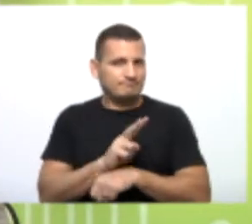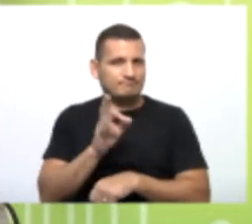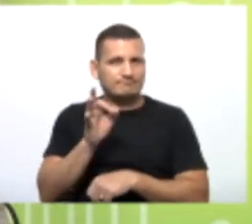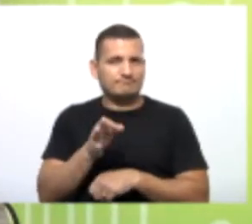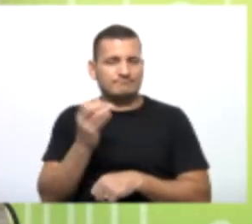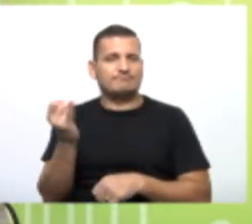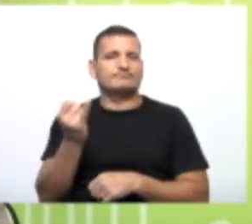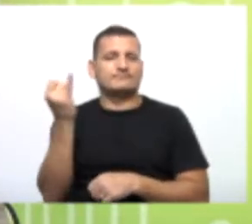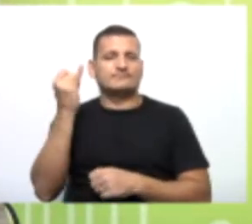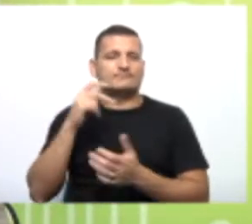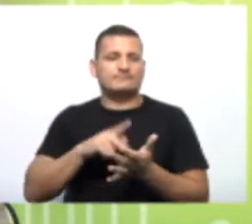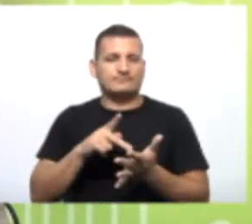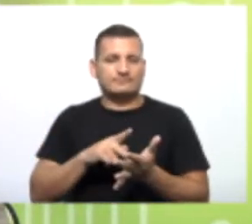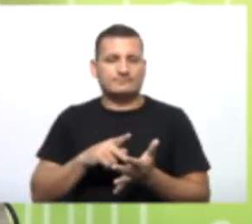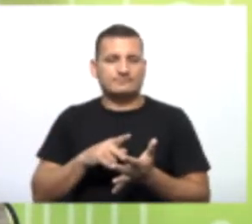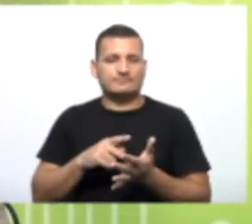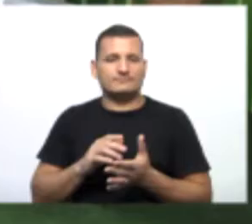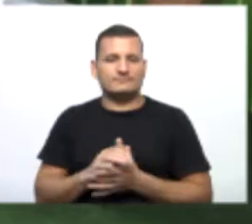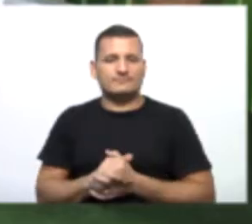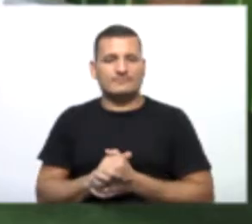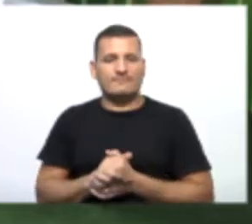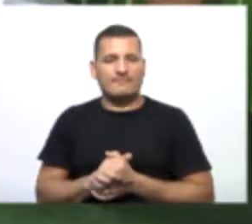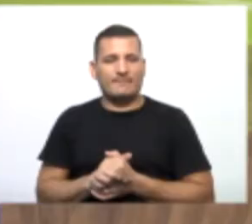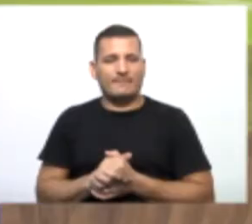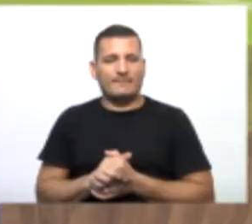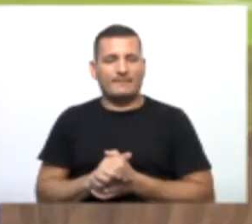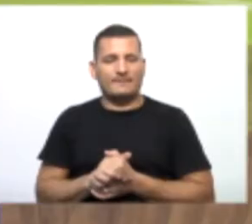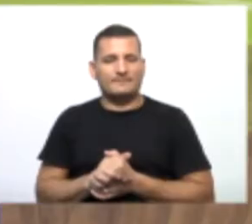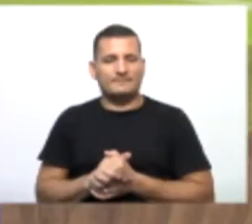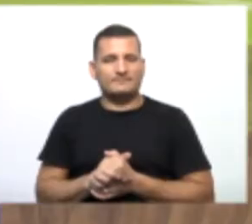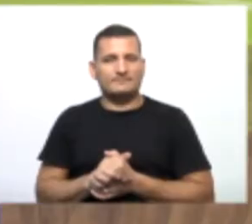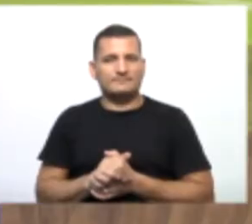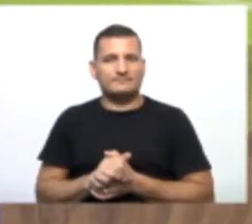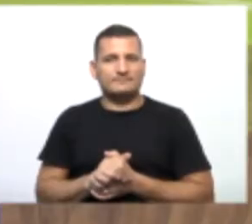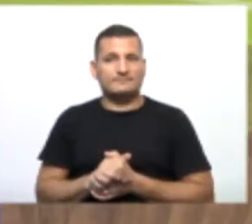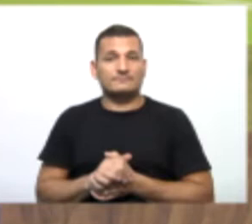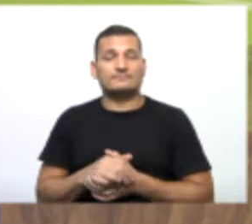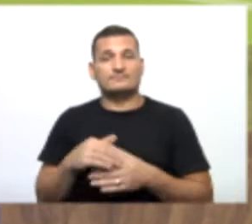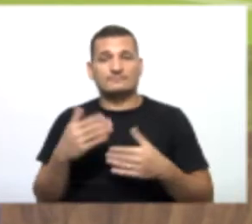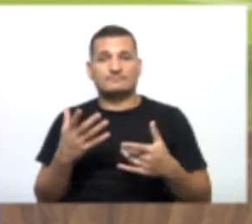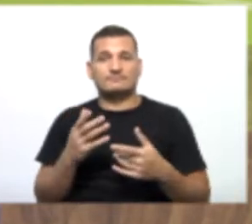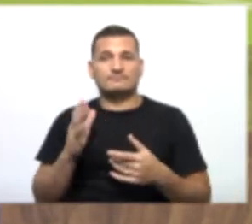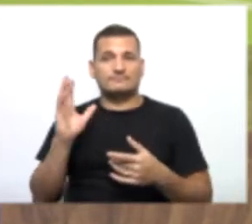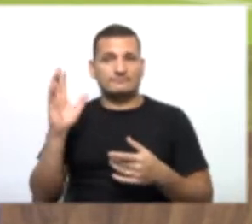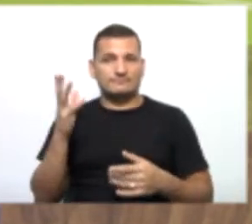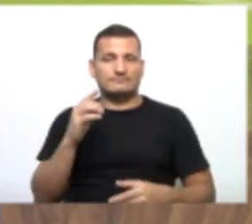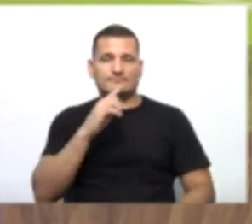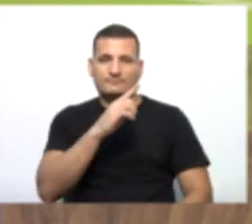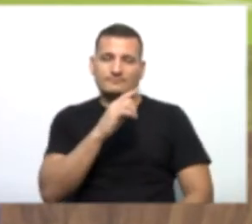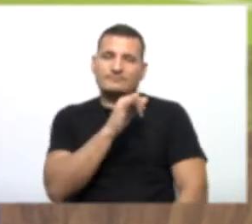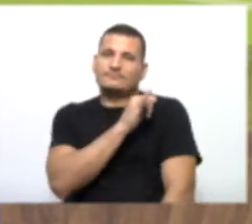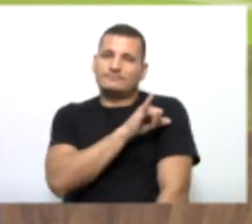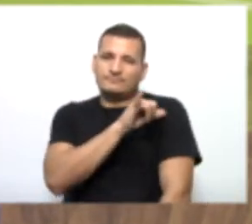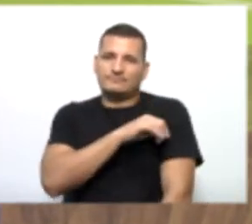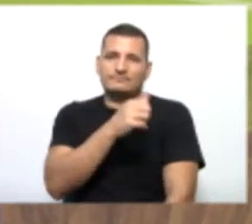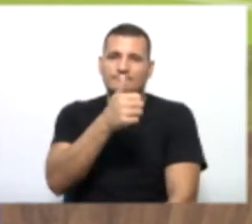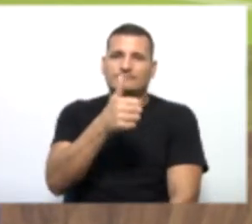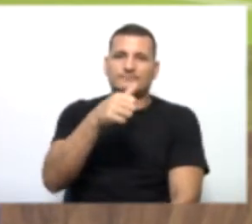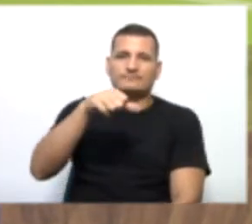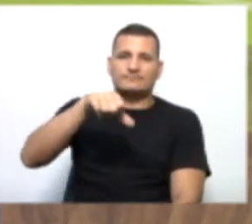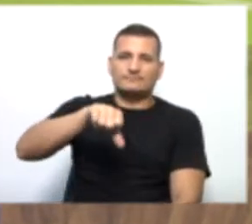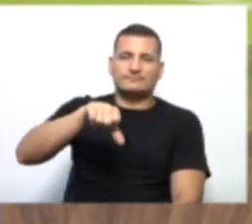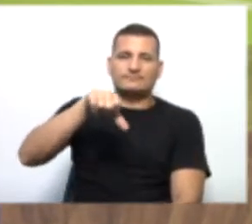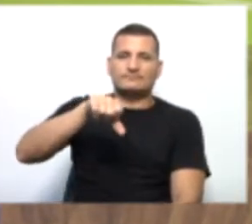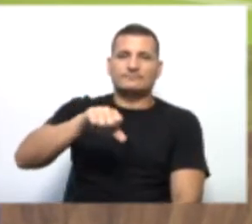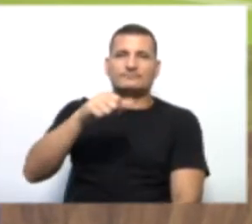muito importante. Não é, professor Alberto? Com certeza. E esse evento que teve no Rio de Janeiro, em 1992, tratou